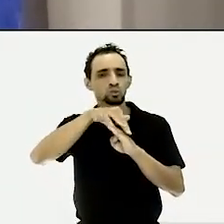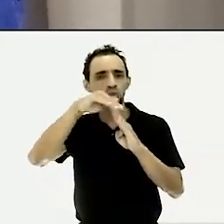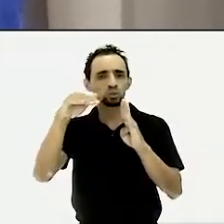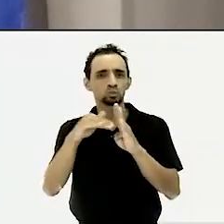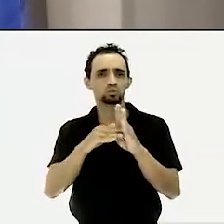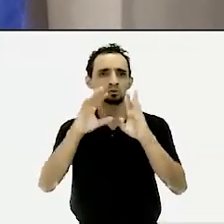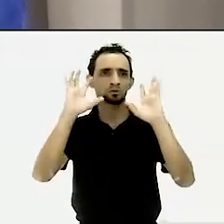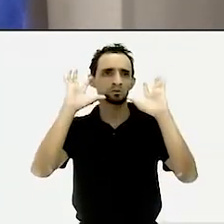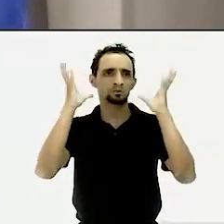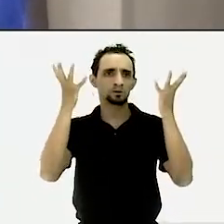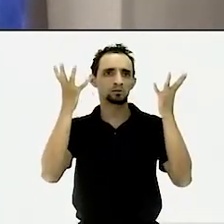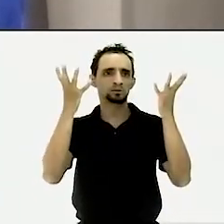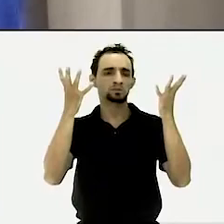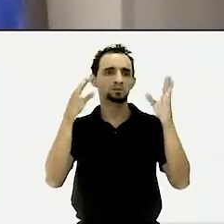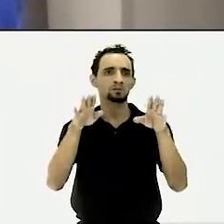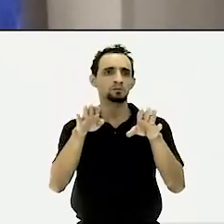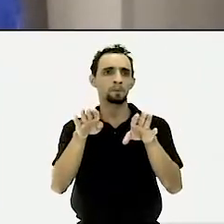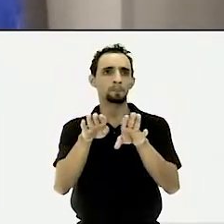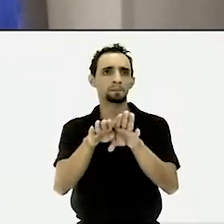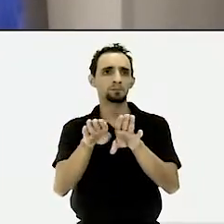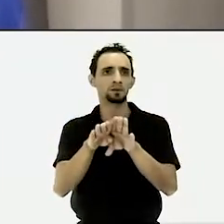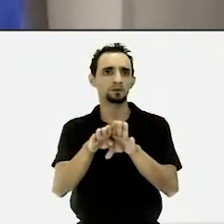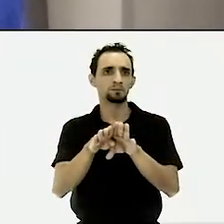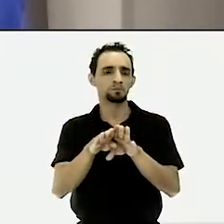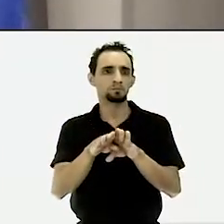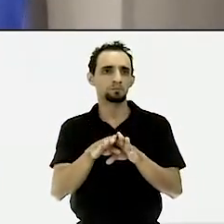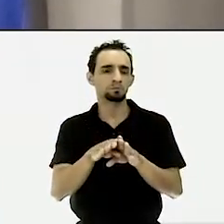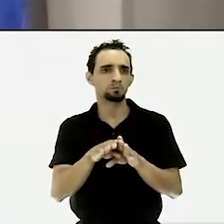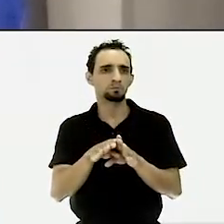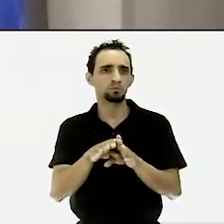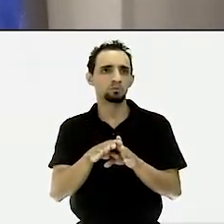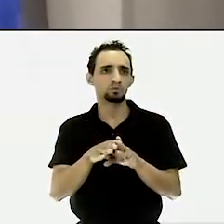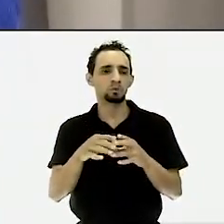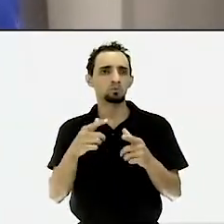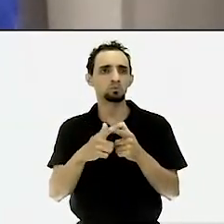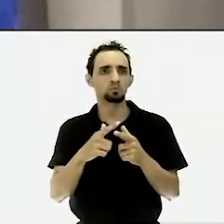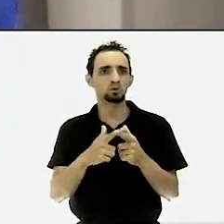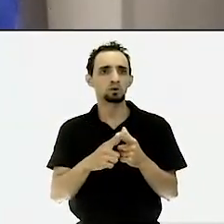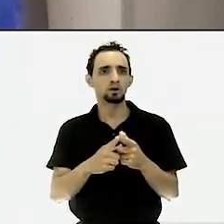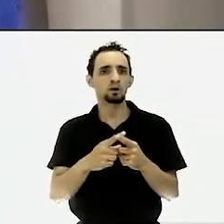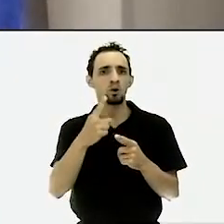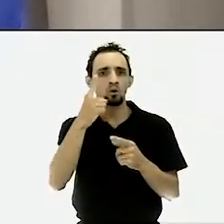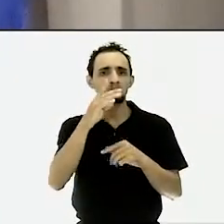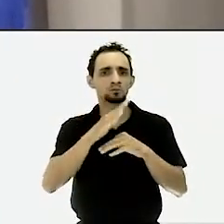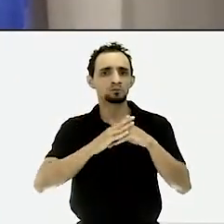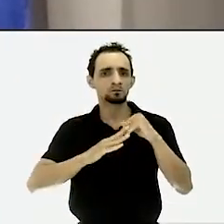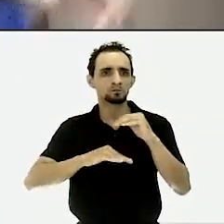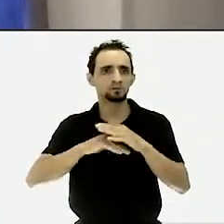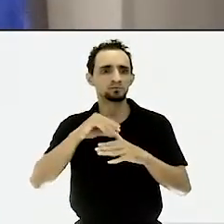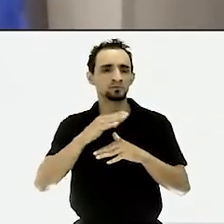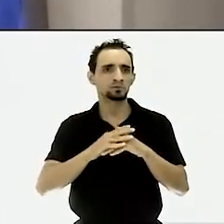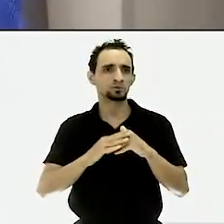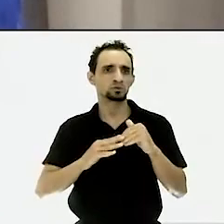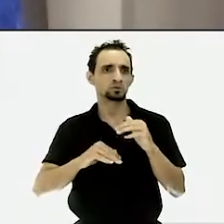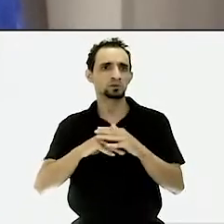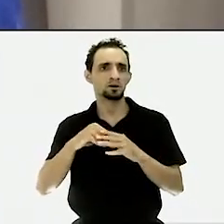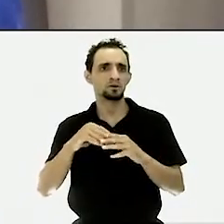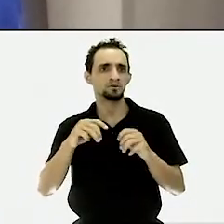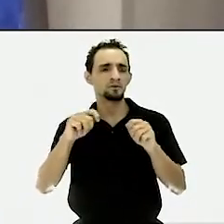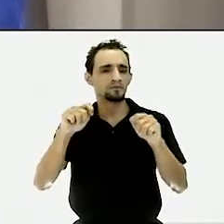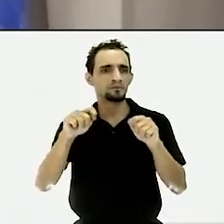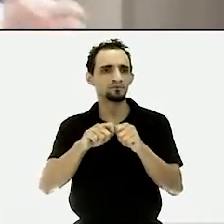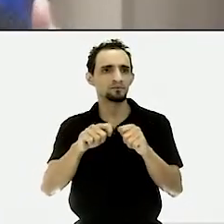até chegar no Fernandinho também, para o Fernandinho ver. É o único jogador profissional. Quando eu disputava um Amador, e aqui falando